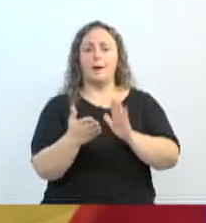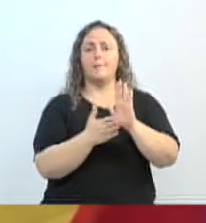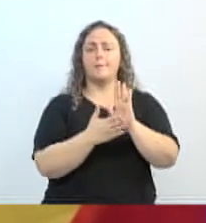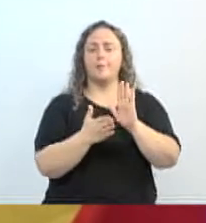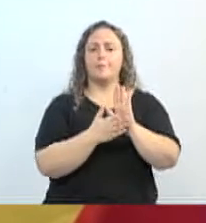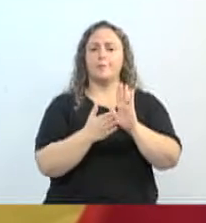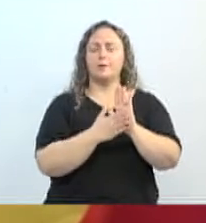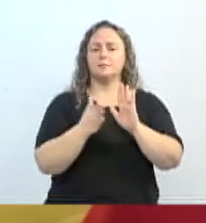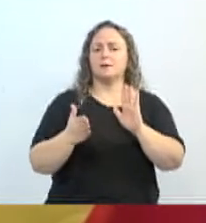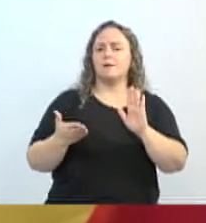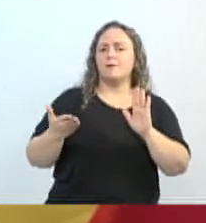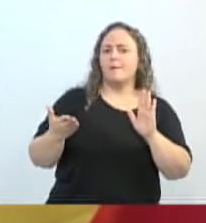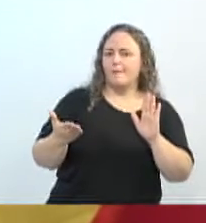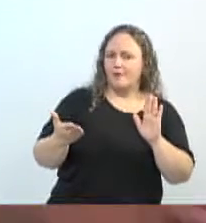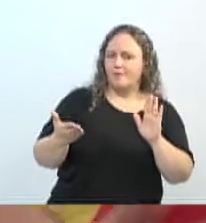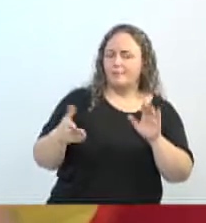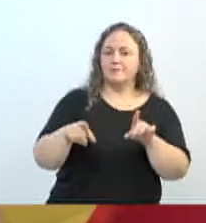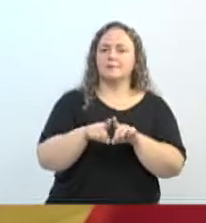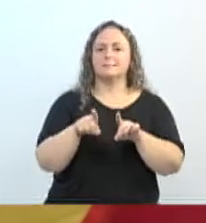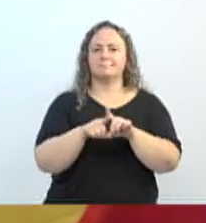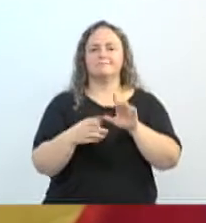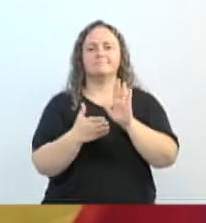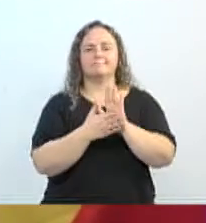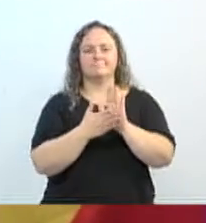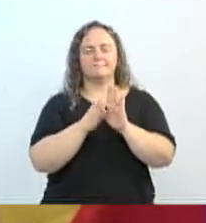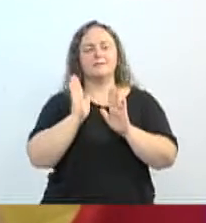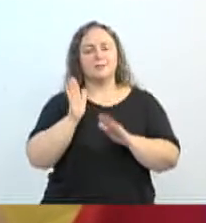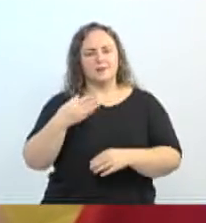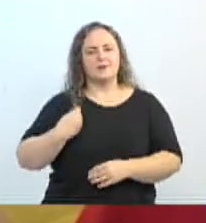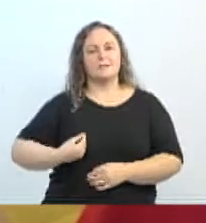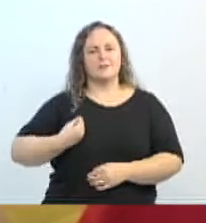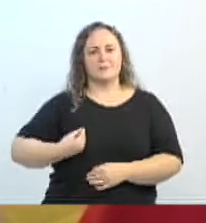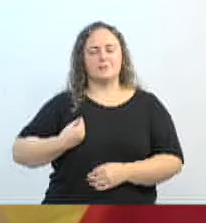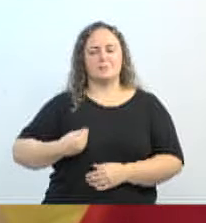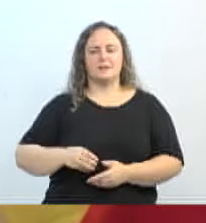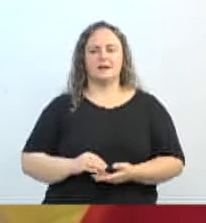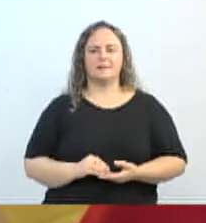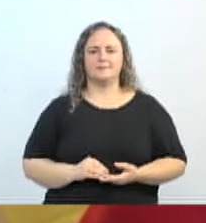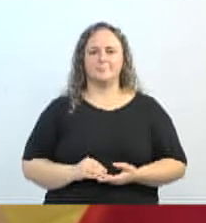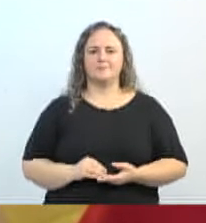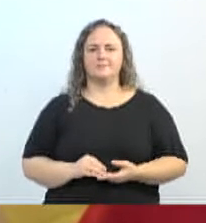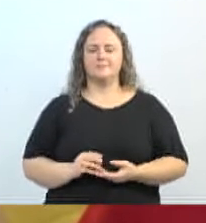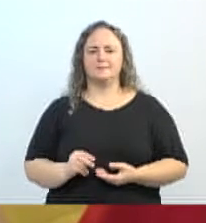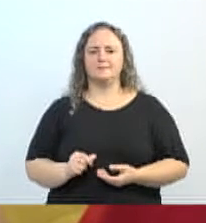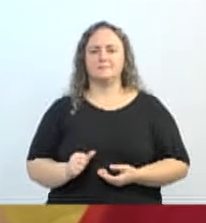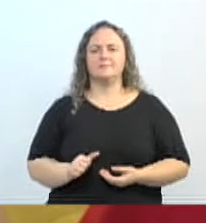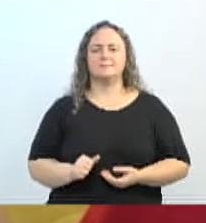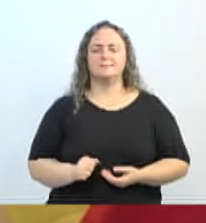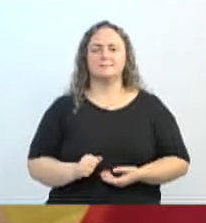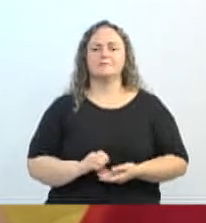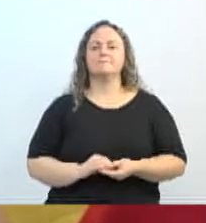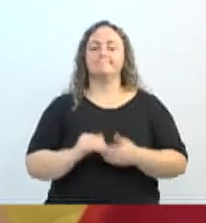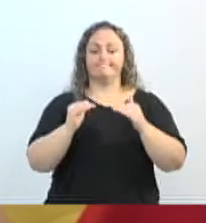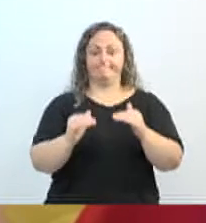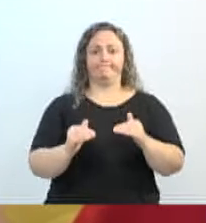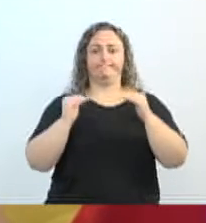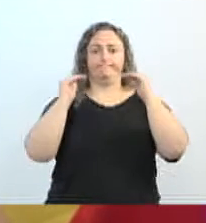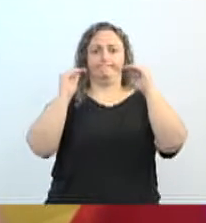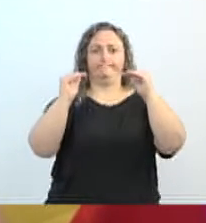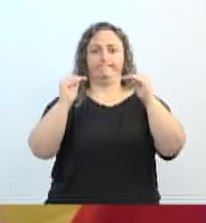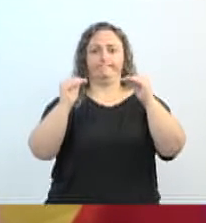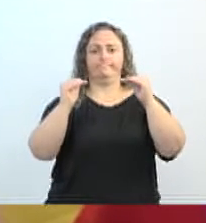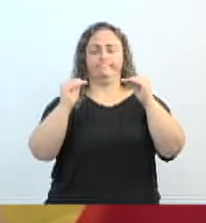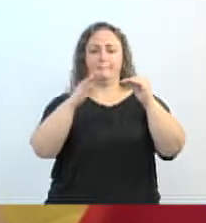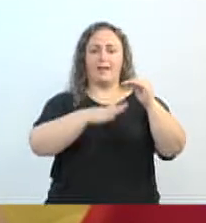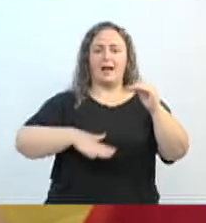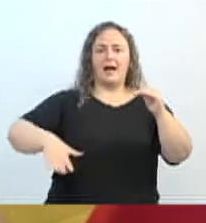sendo pautada, e algumas propostas que já existem. Um setor que eu considero um setor autoritário, um setor de